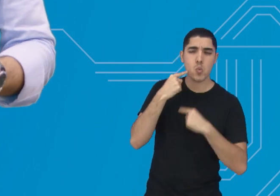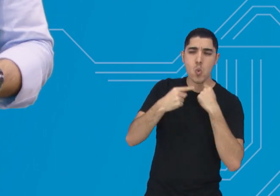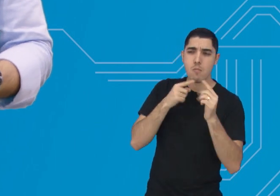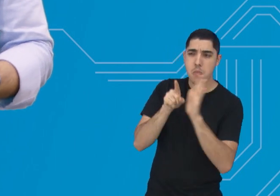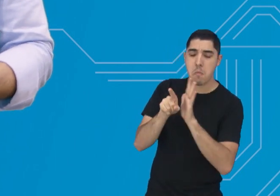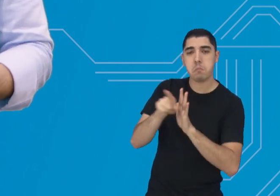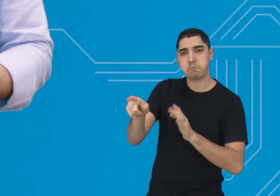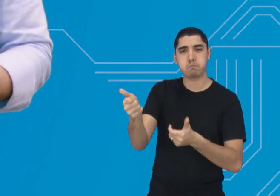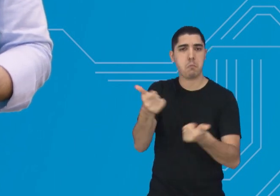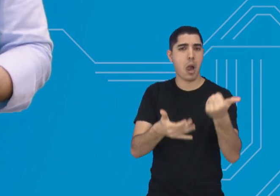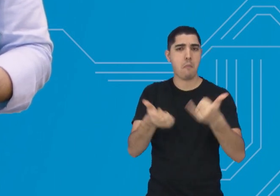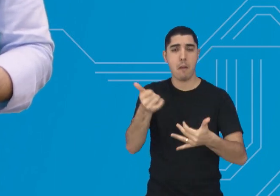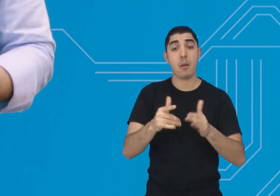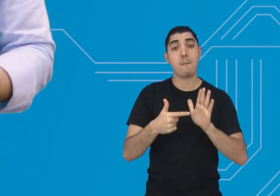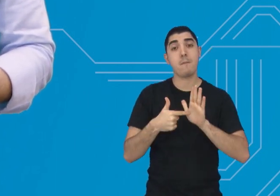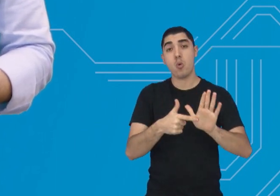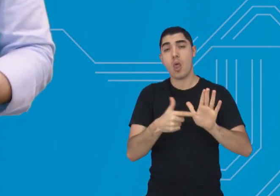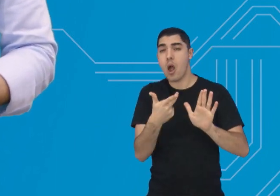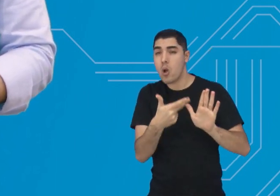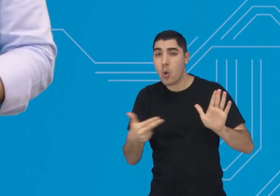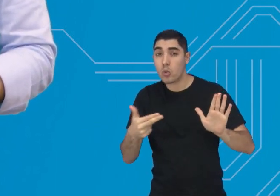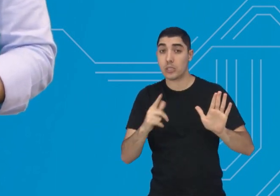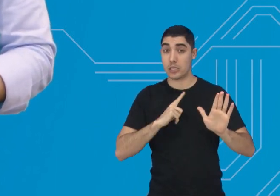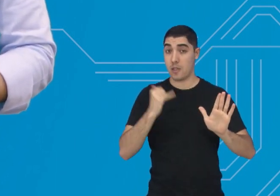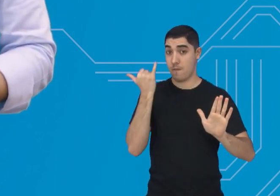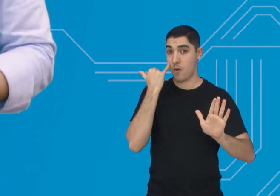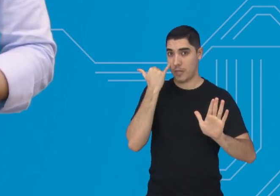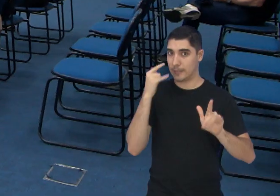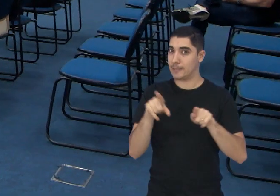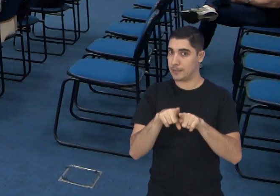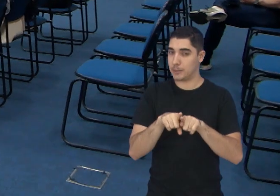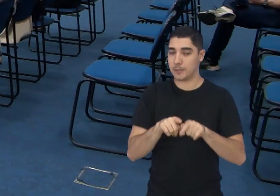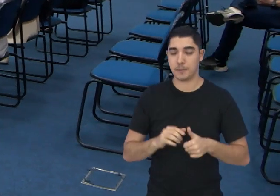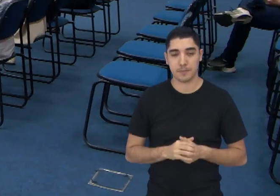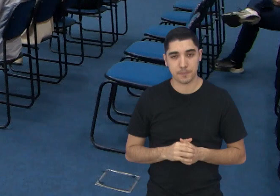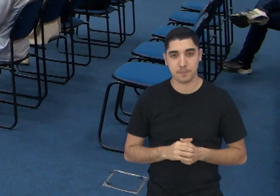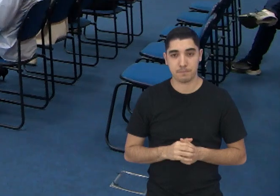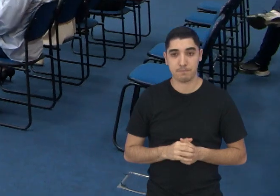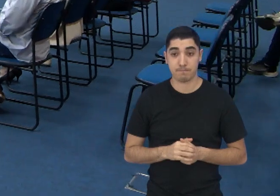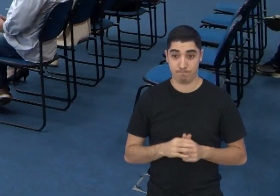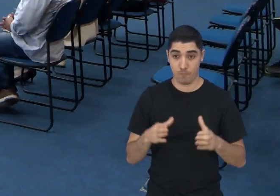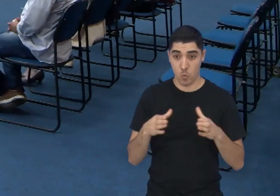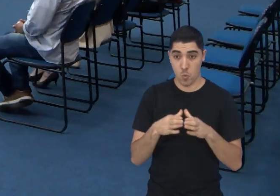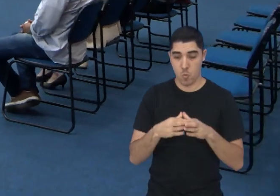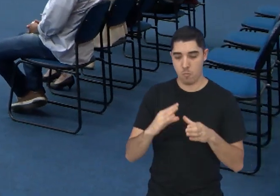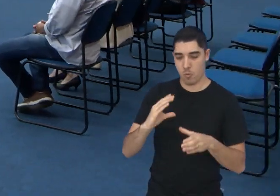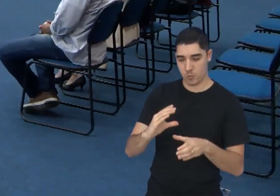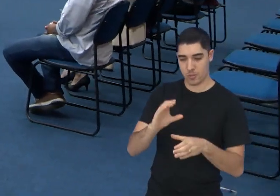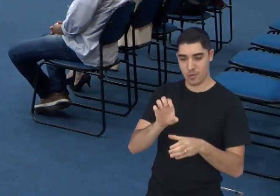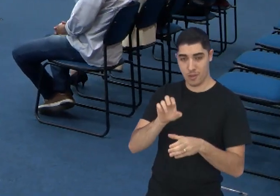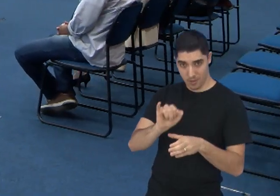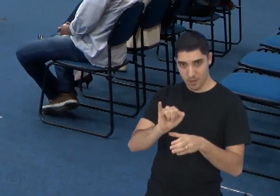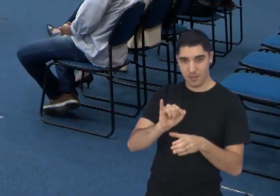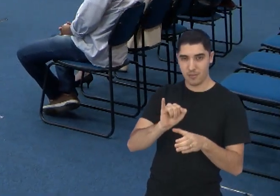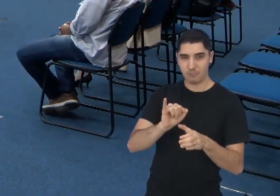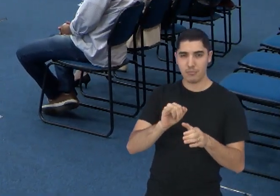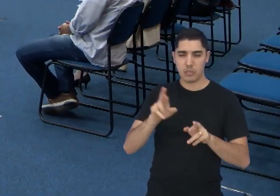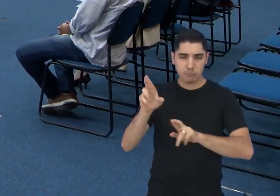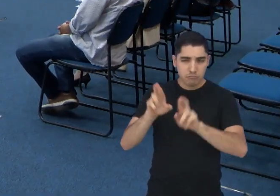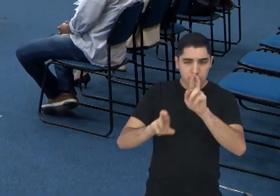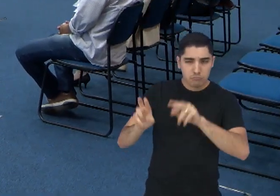um relatório com os apontamentos e informações coletadas. A Comissão Especial de Inquérito, que investiga